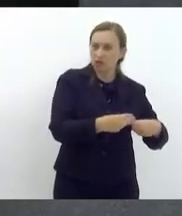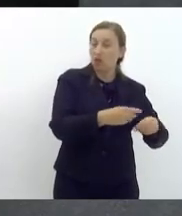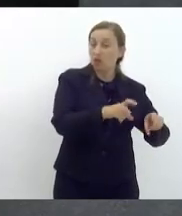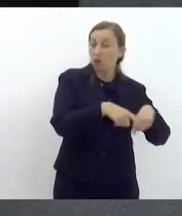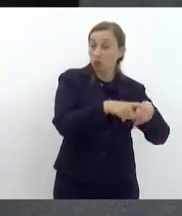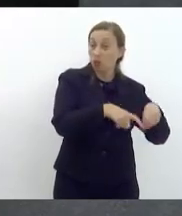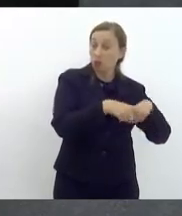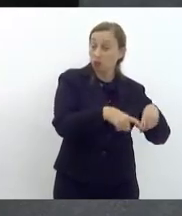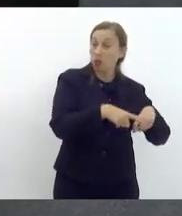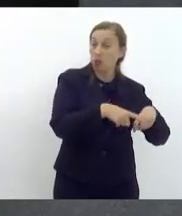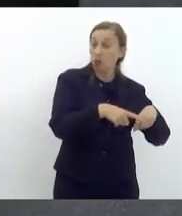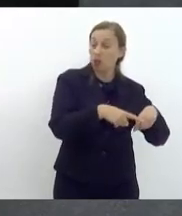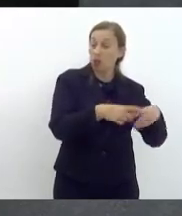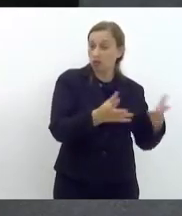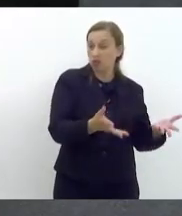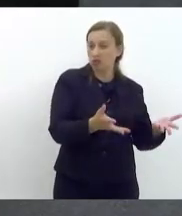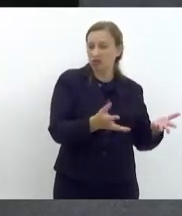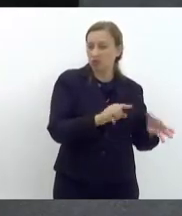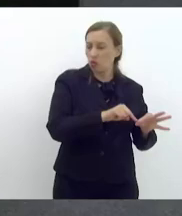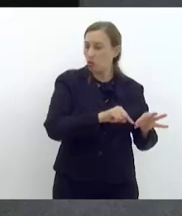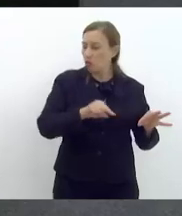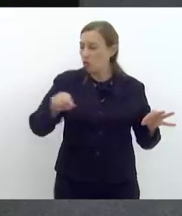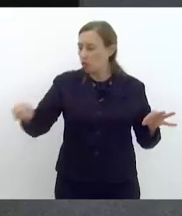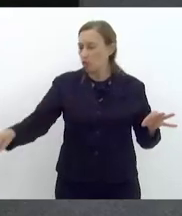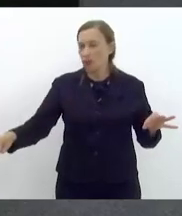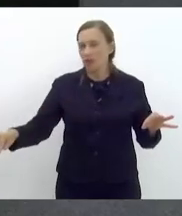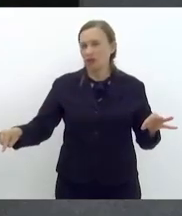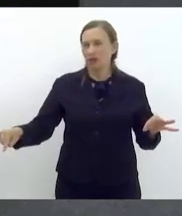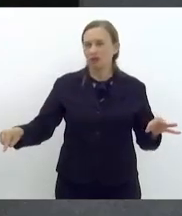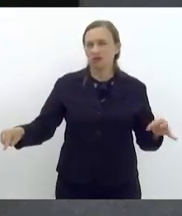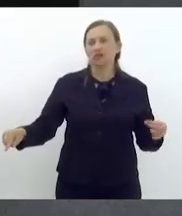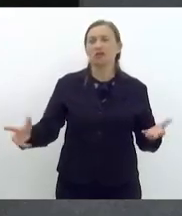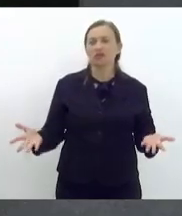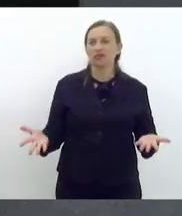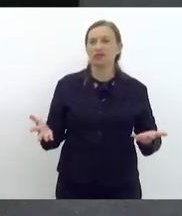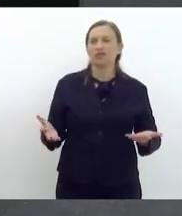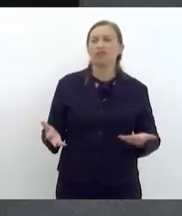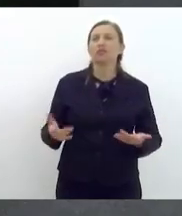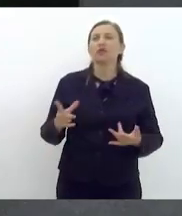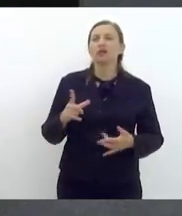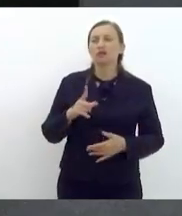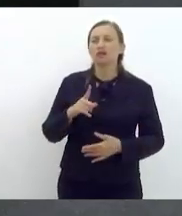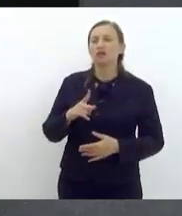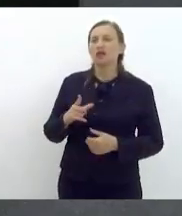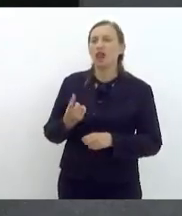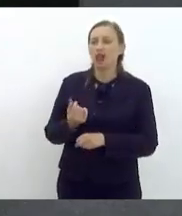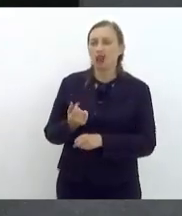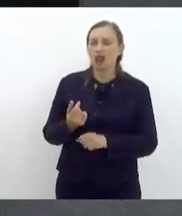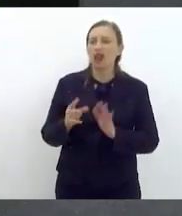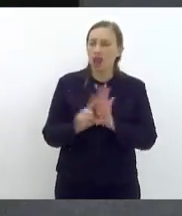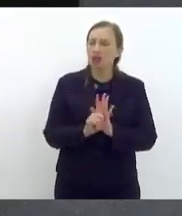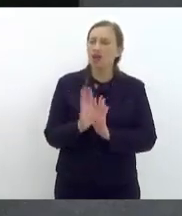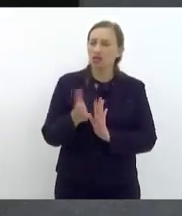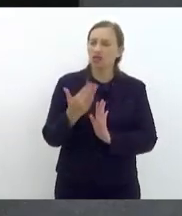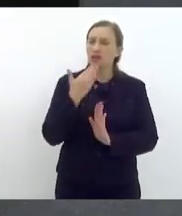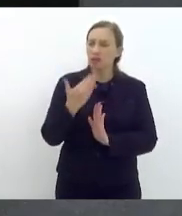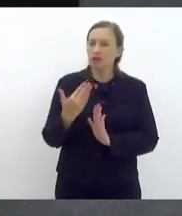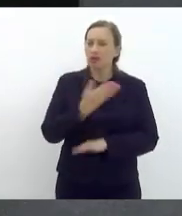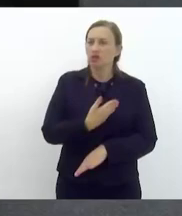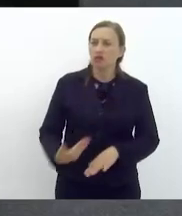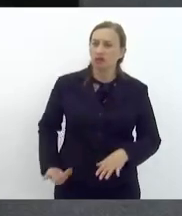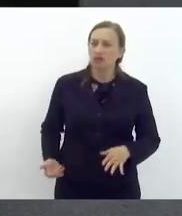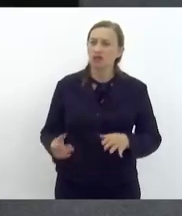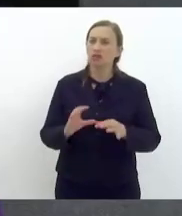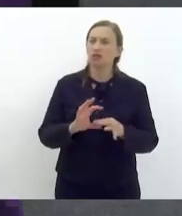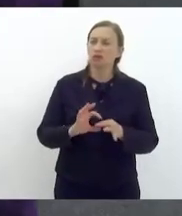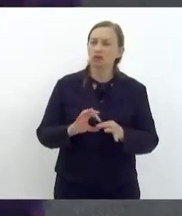162 de vale alimentação. E já tem lei nessa casa também o esforço de vários deputados que autoriza o governador a aumentar. Então, GRAM para todos,